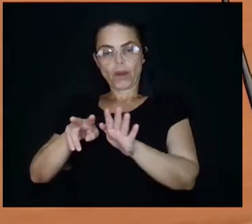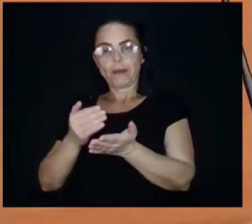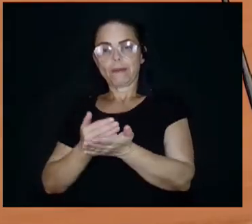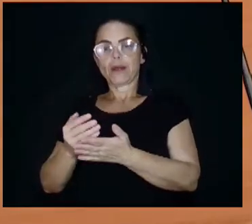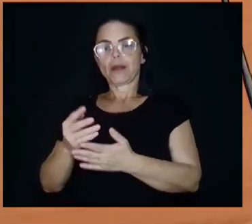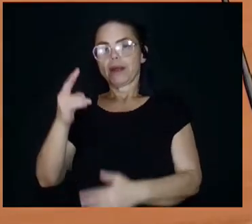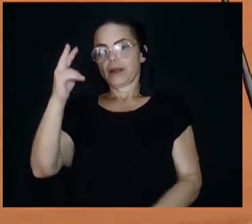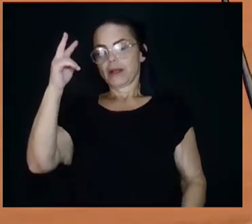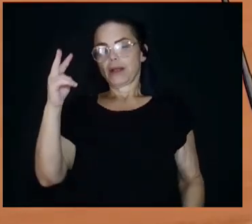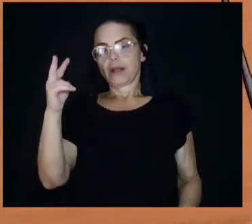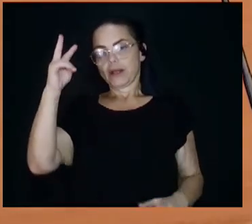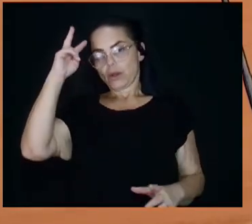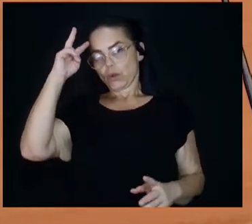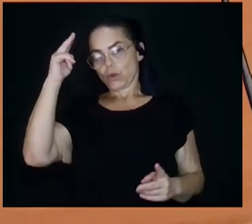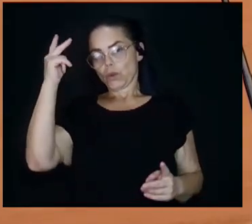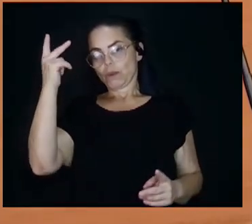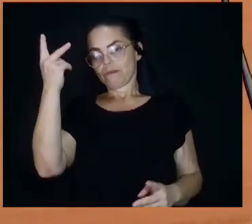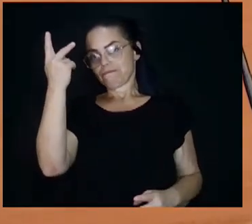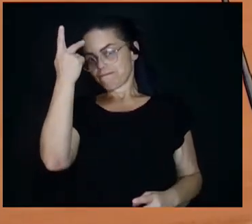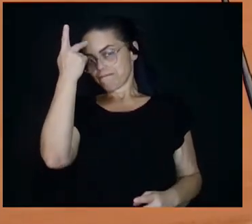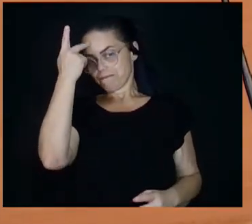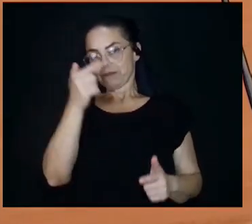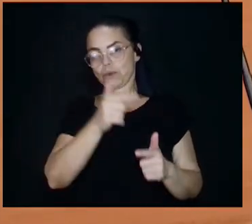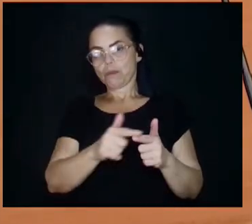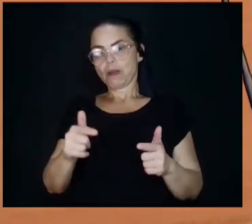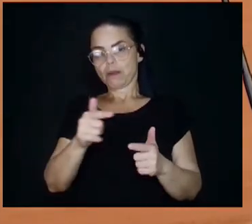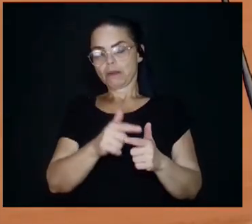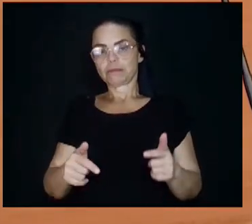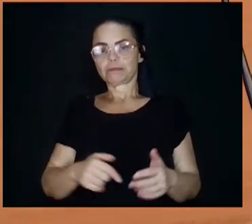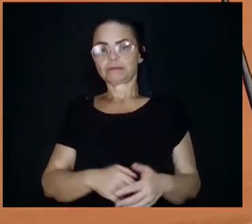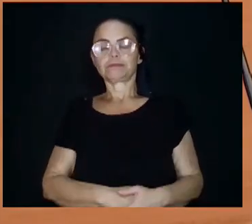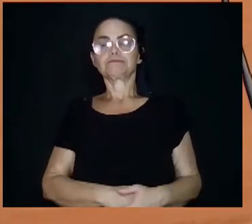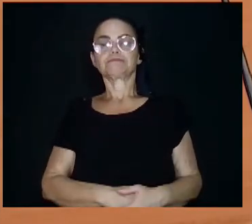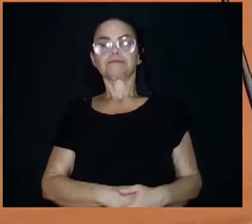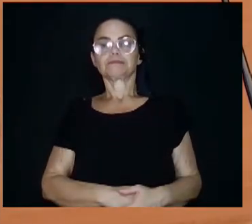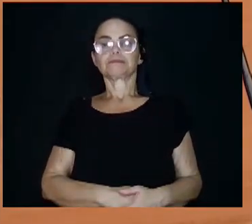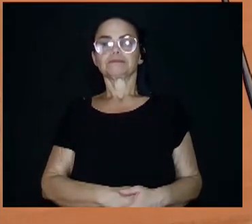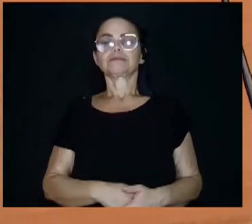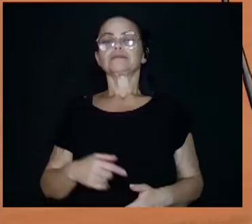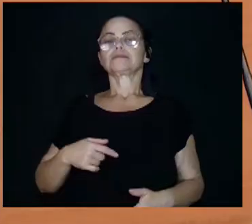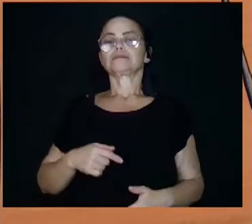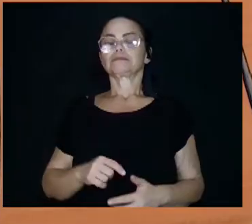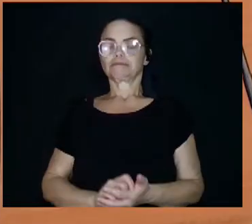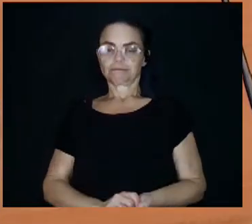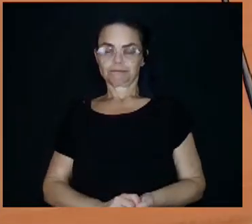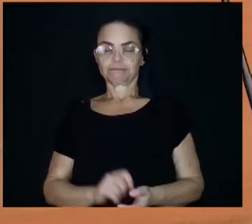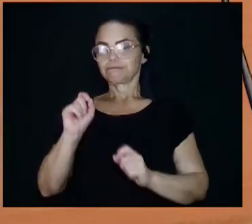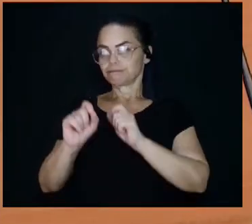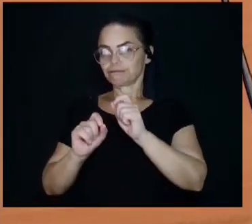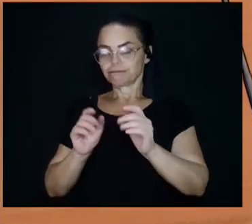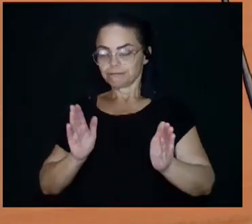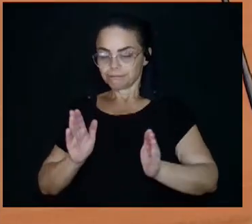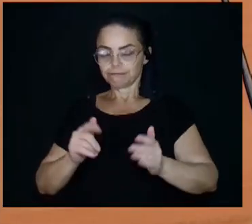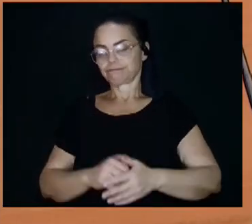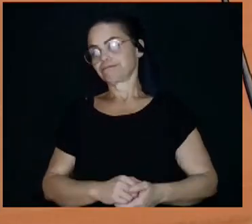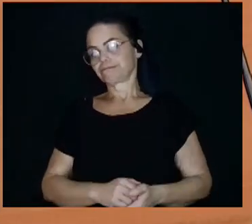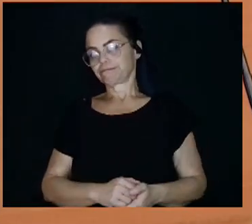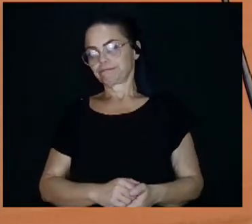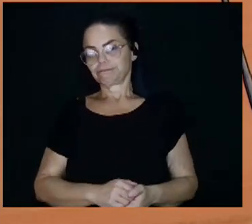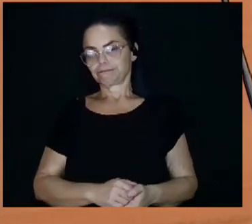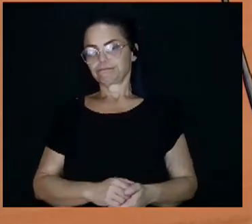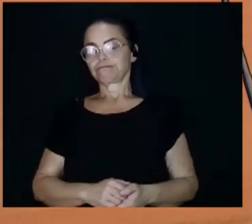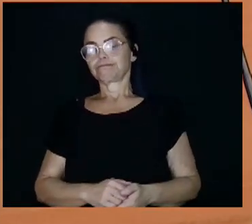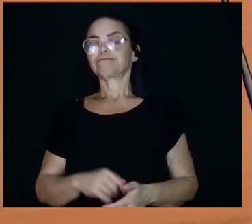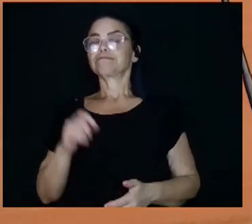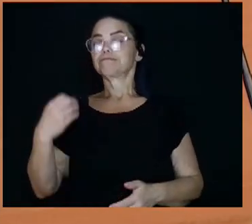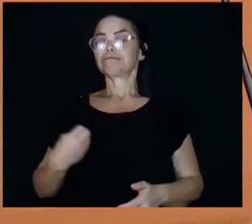Mas também pode acontecer, às vezes, anos depois. E o que a gente faz nesse período, né? O que essa criança vai vivenciar